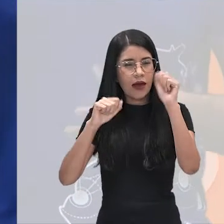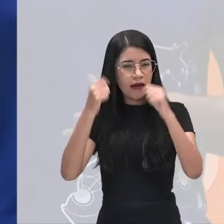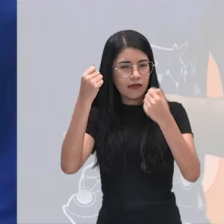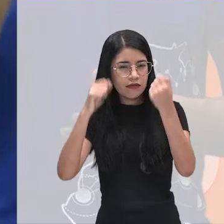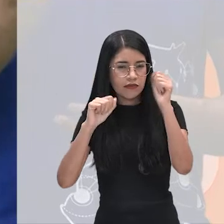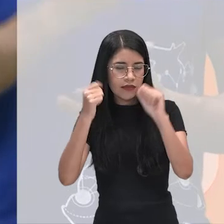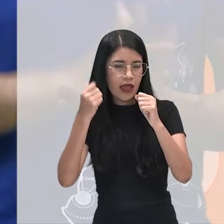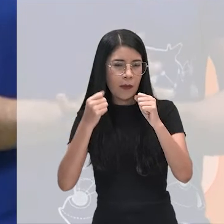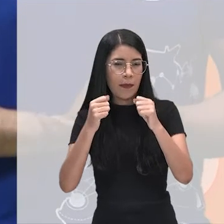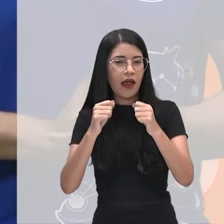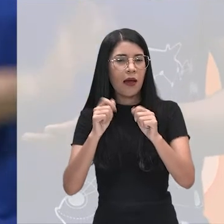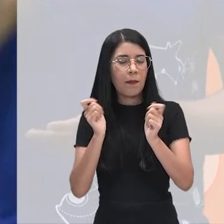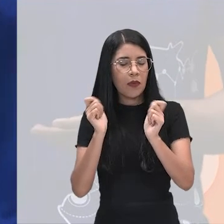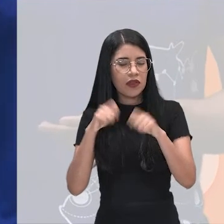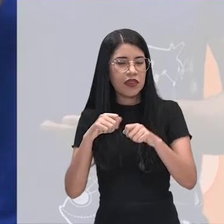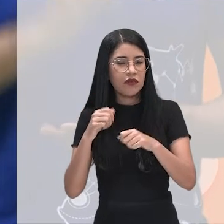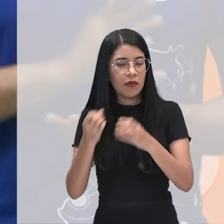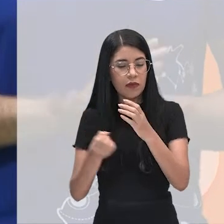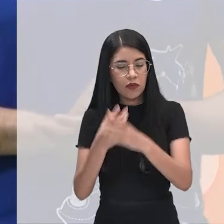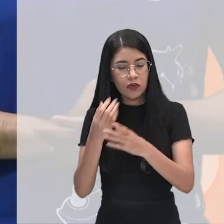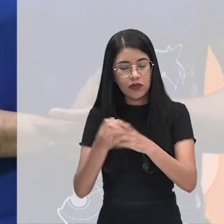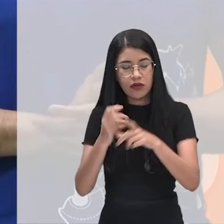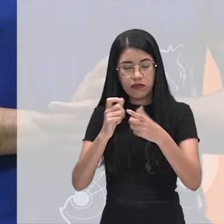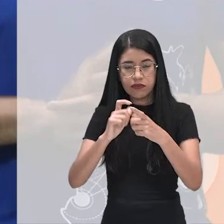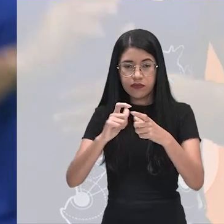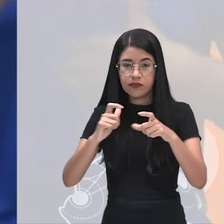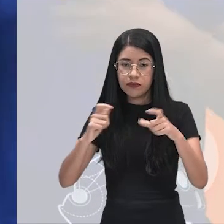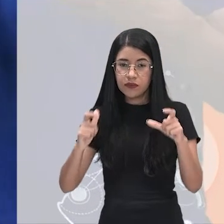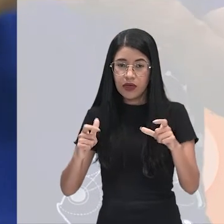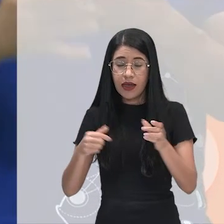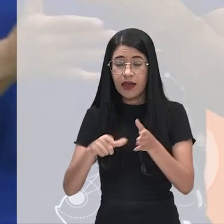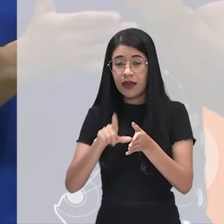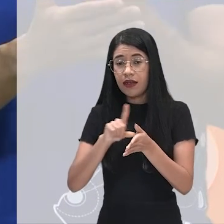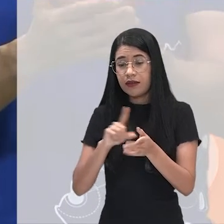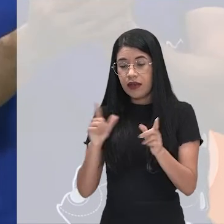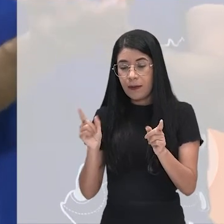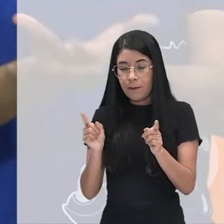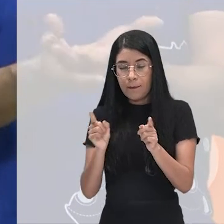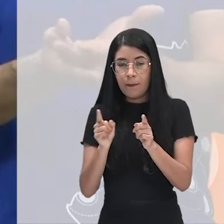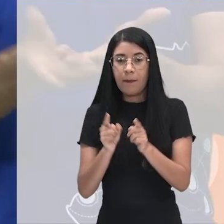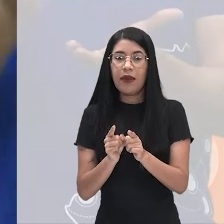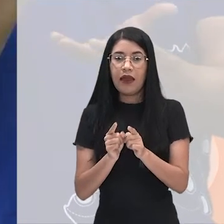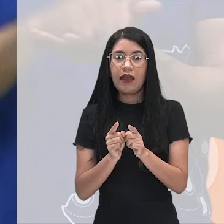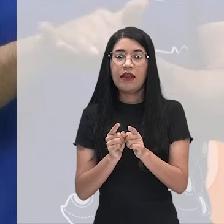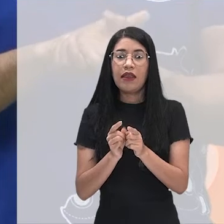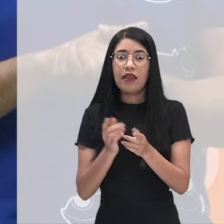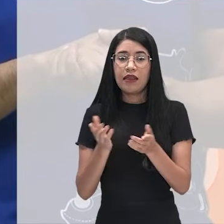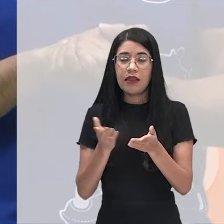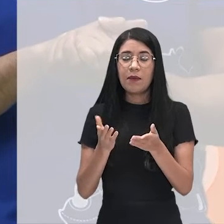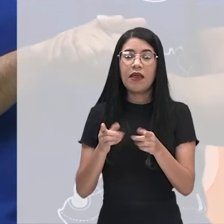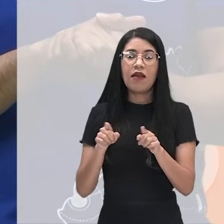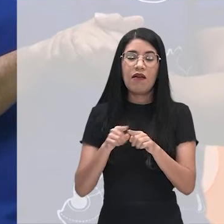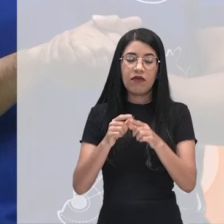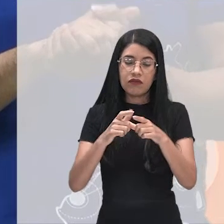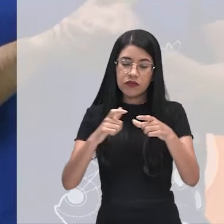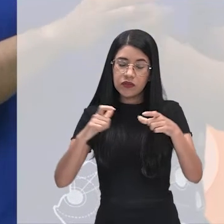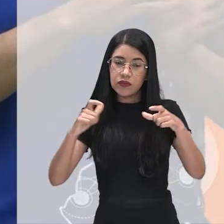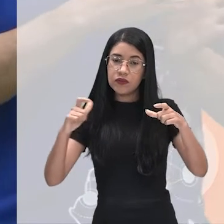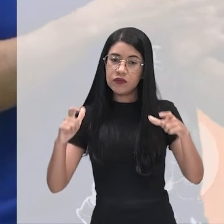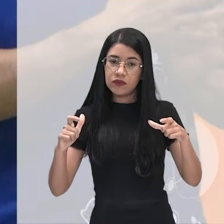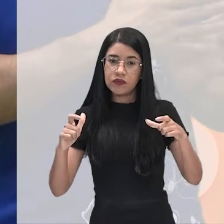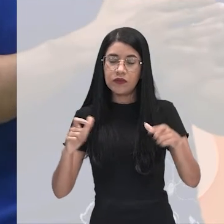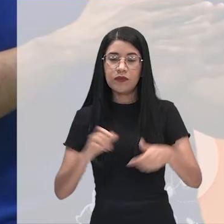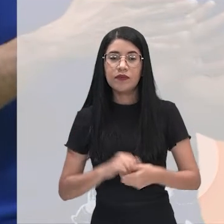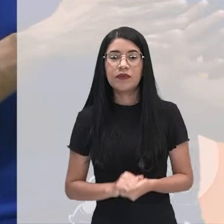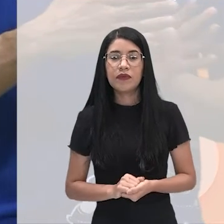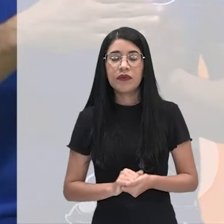tá? Dando continuidade. A primeira Revolução Industrial intensificou o processo de urbanização graças ao êxodo rural, então o homem